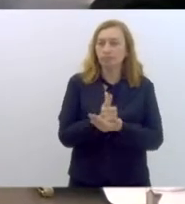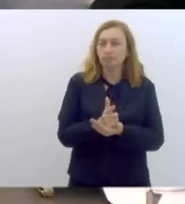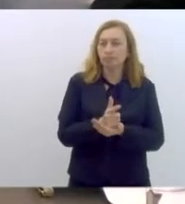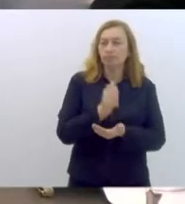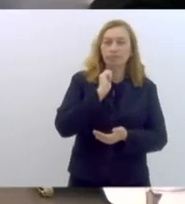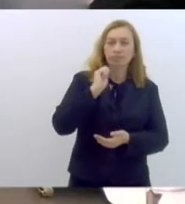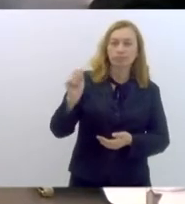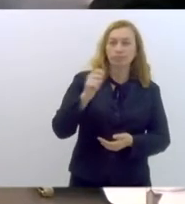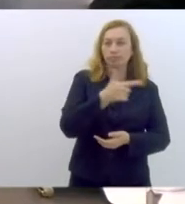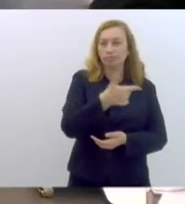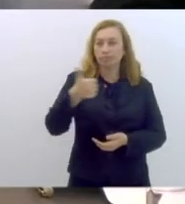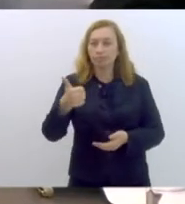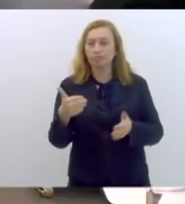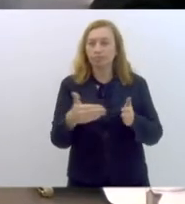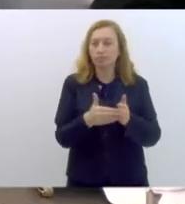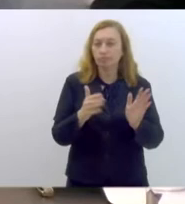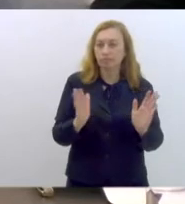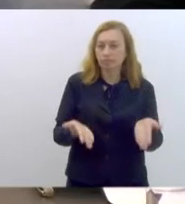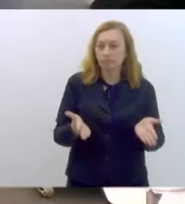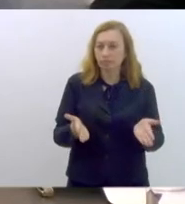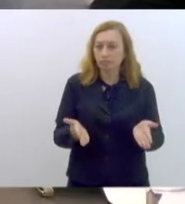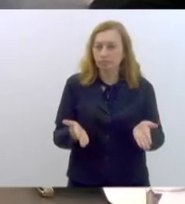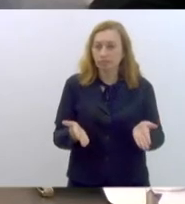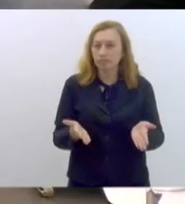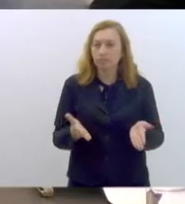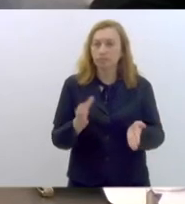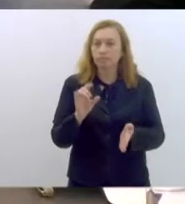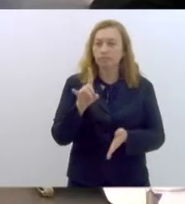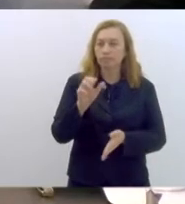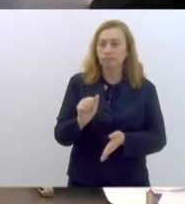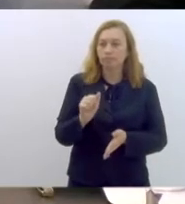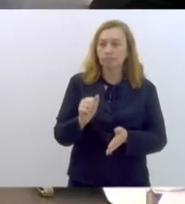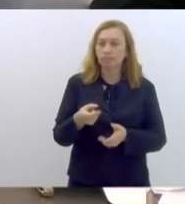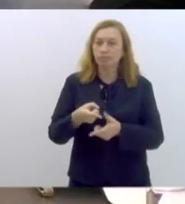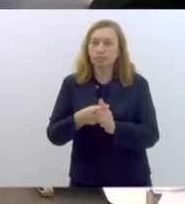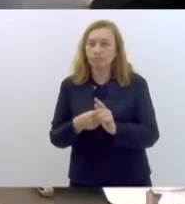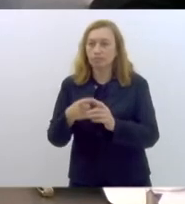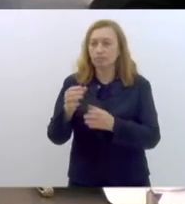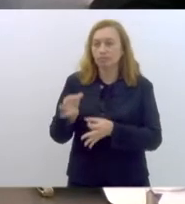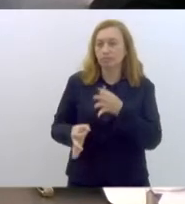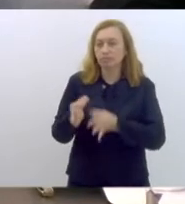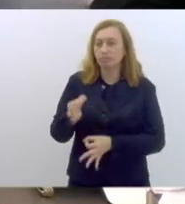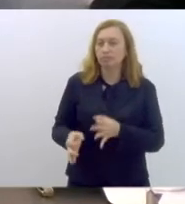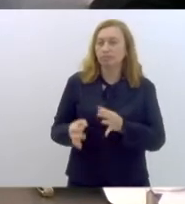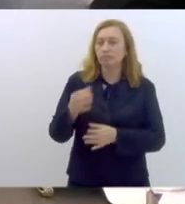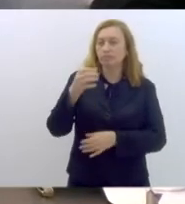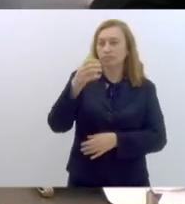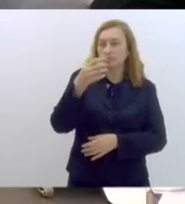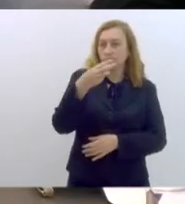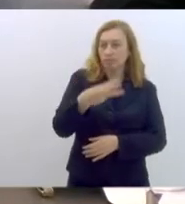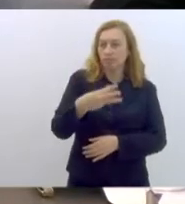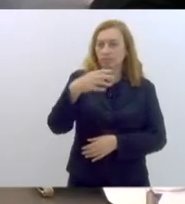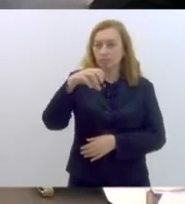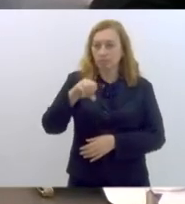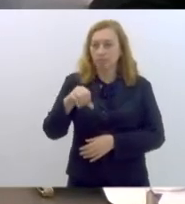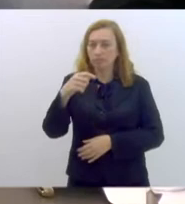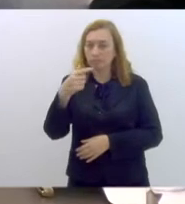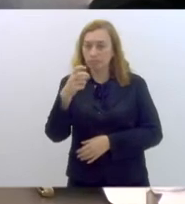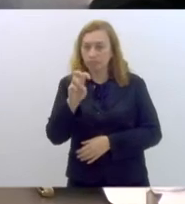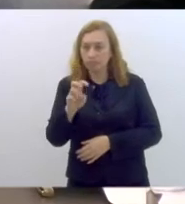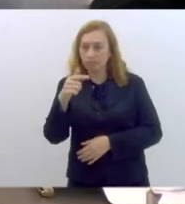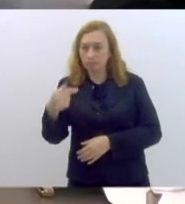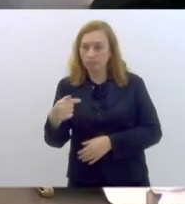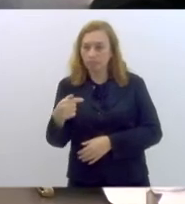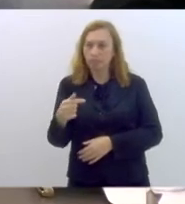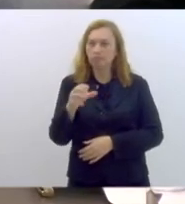de 21 até o momento está na coluna pendência jurídica ACO 3457. Eu não entendi